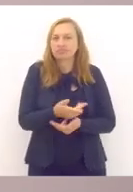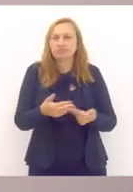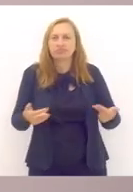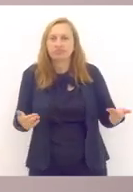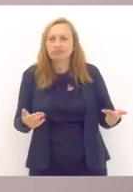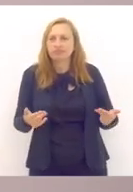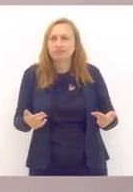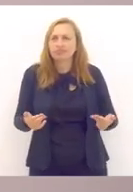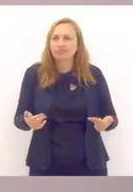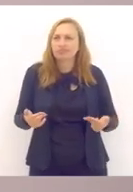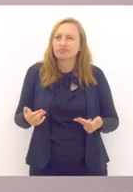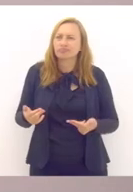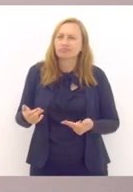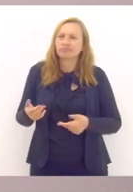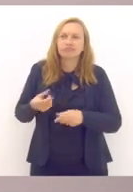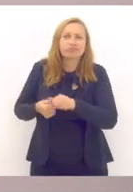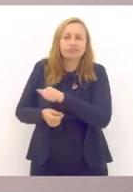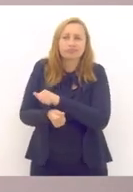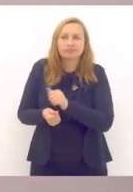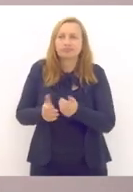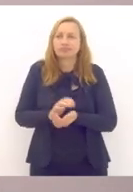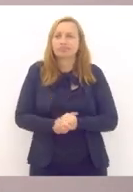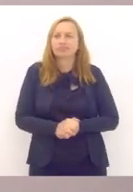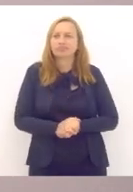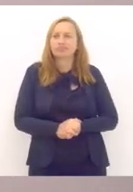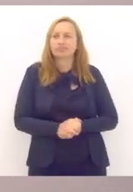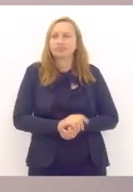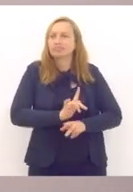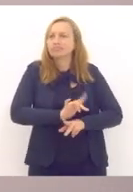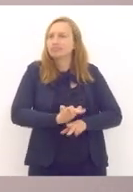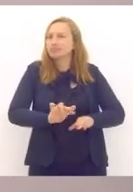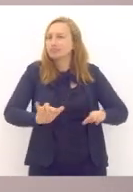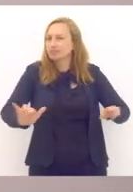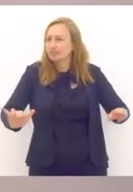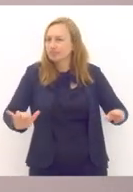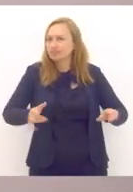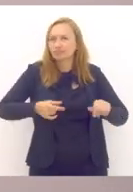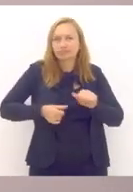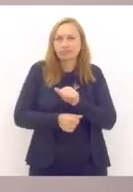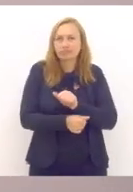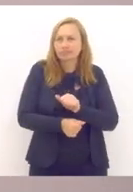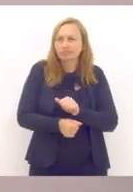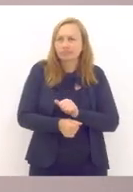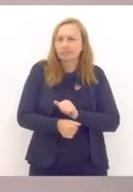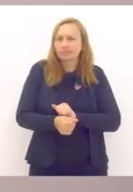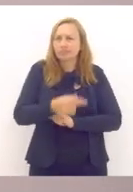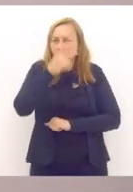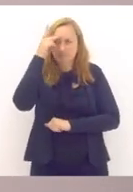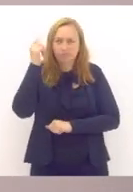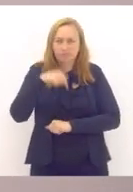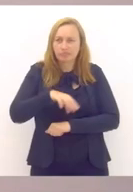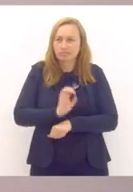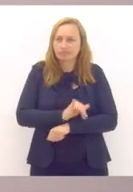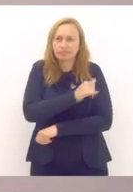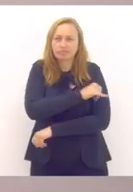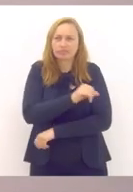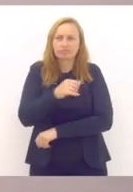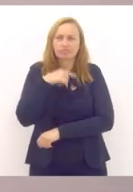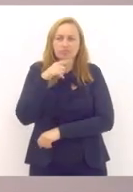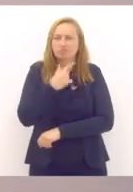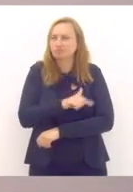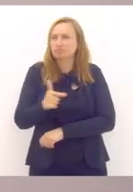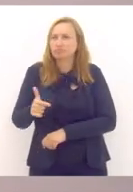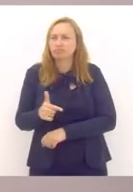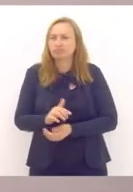benefício e a gente tem essa pluralidade de benefícios? Tem benefícios que ninguém aqui no estado do Rio de Janeiro tem dúvida. A gente tem um polo metal mecânico